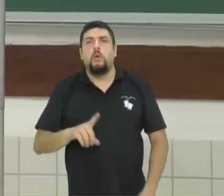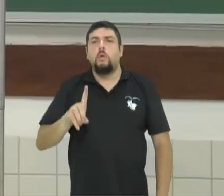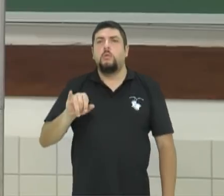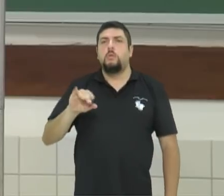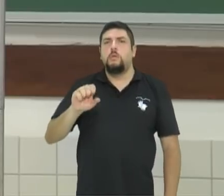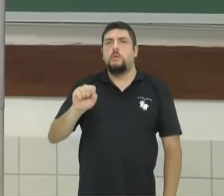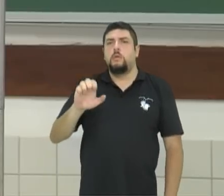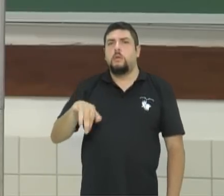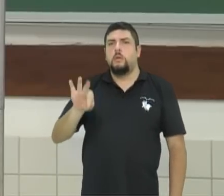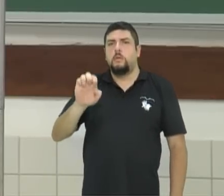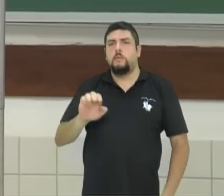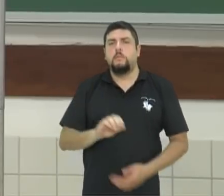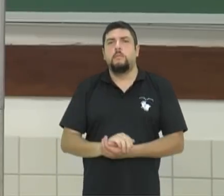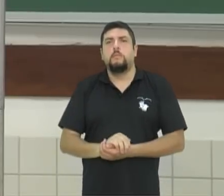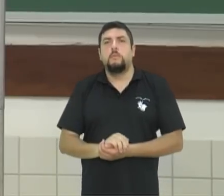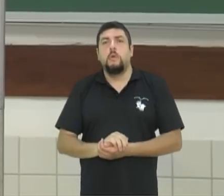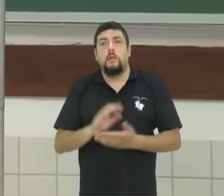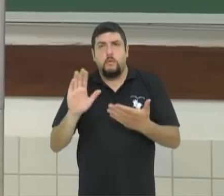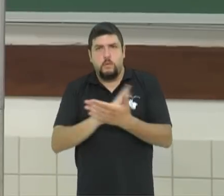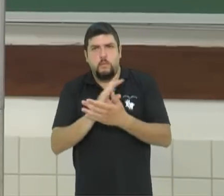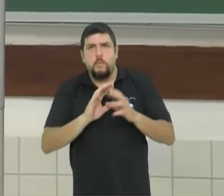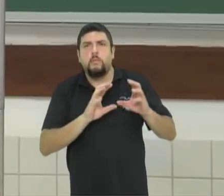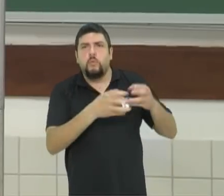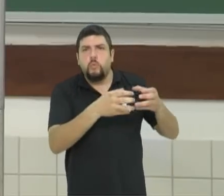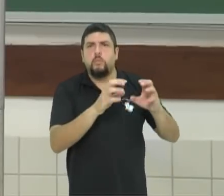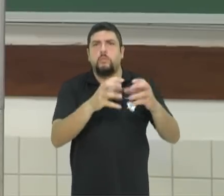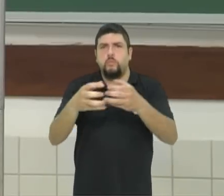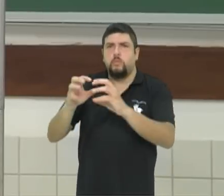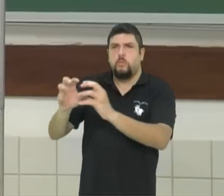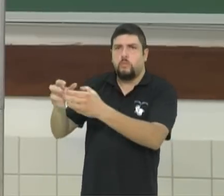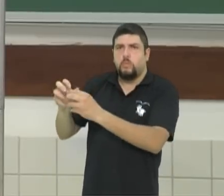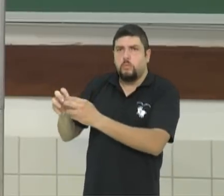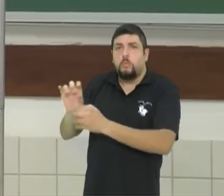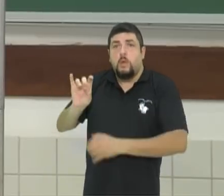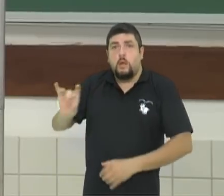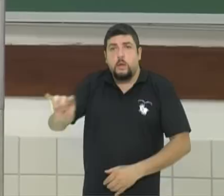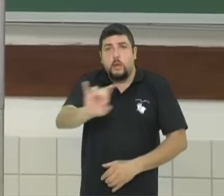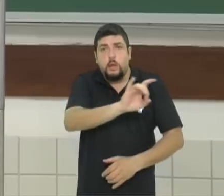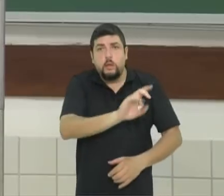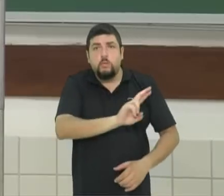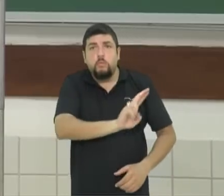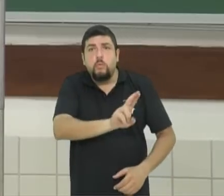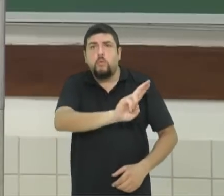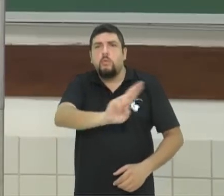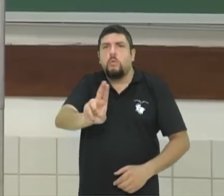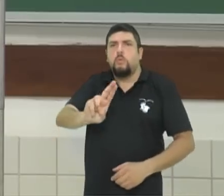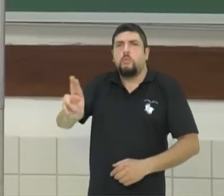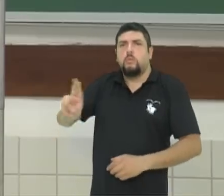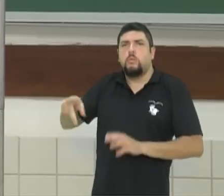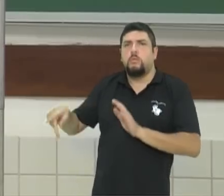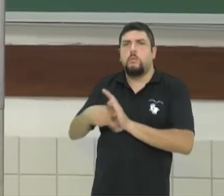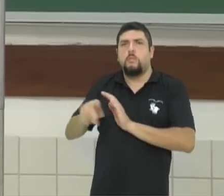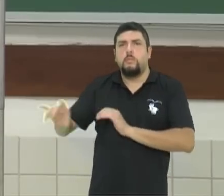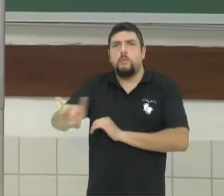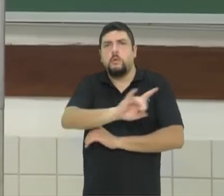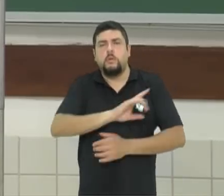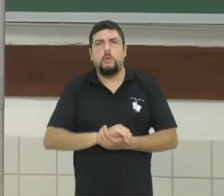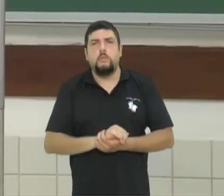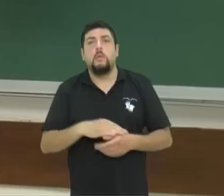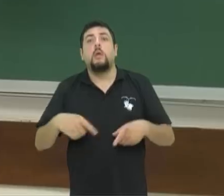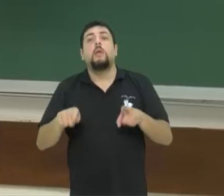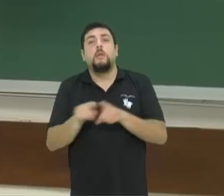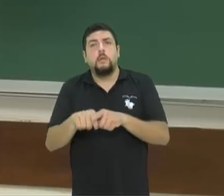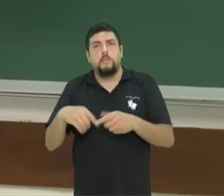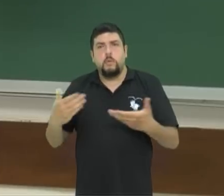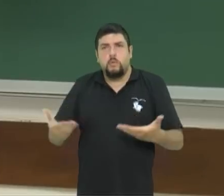para professores, discente para alunos, cardume para peixes, enxame para abelhas e assim sucessivamente, né? E aí a gente está